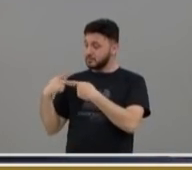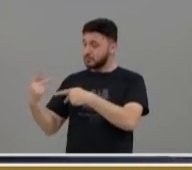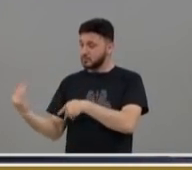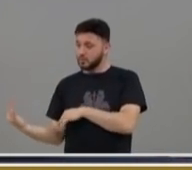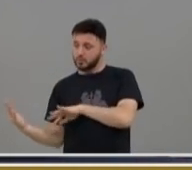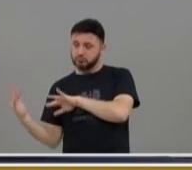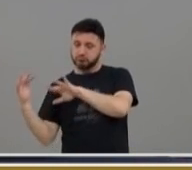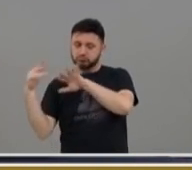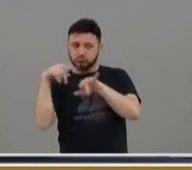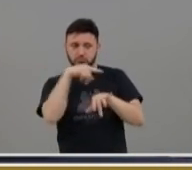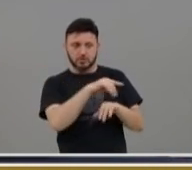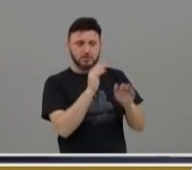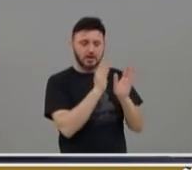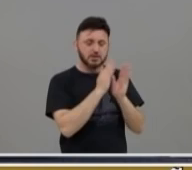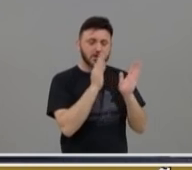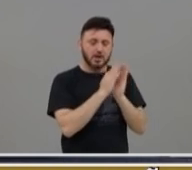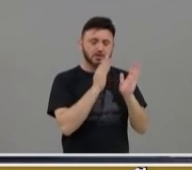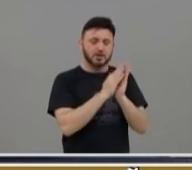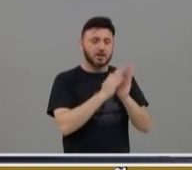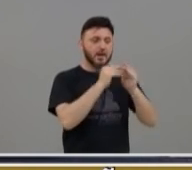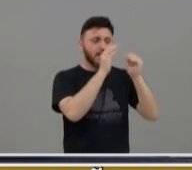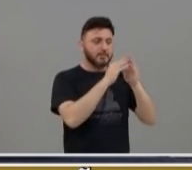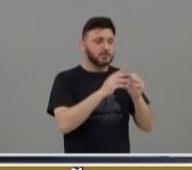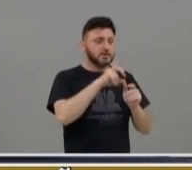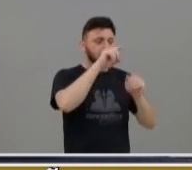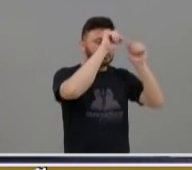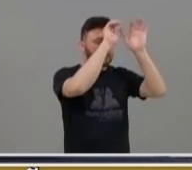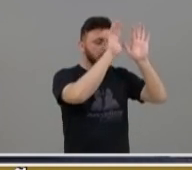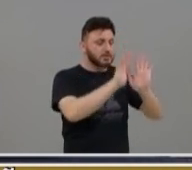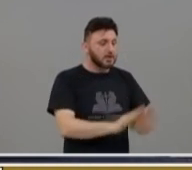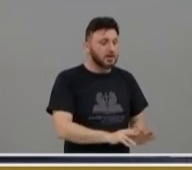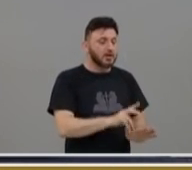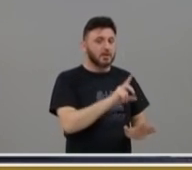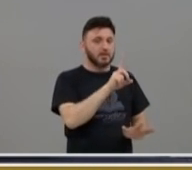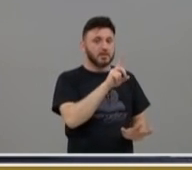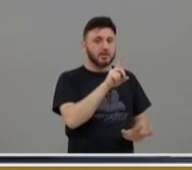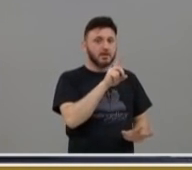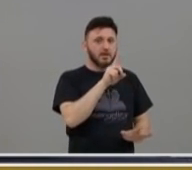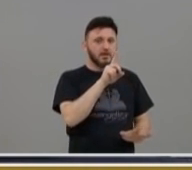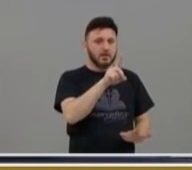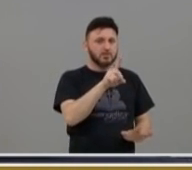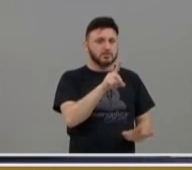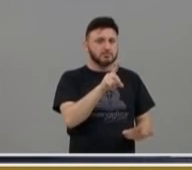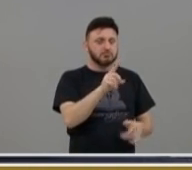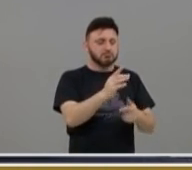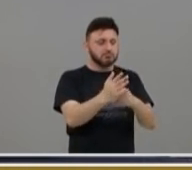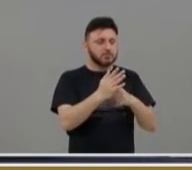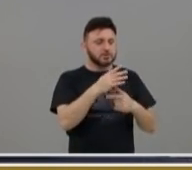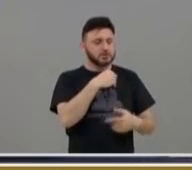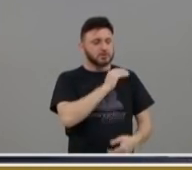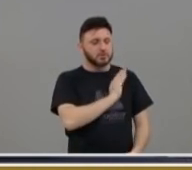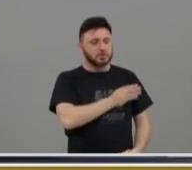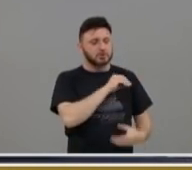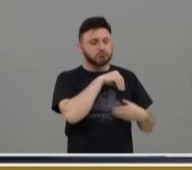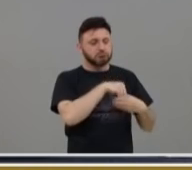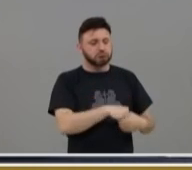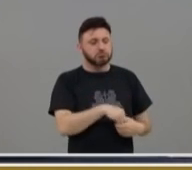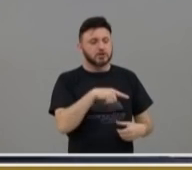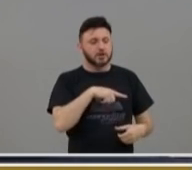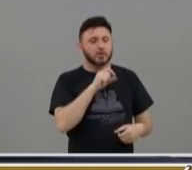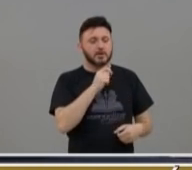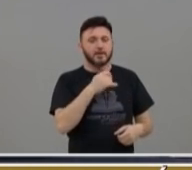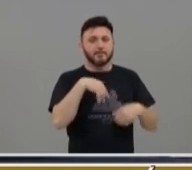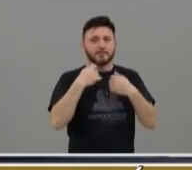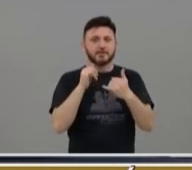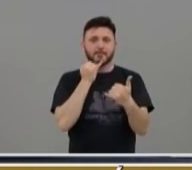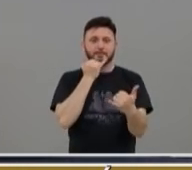nós rezávamos. E nós pedíamos a graça de Deus. Deus colocou tão forte no meu coração que ali havia necessidade do perdão.